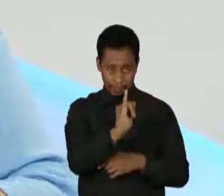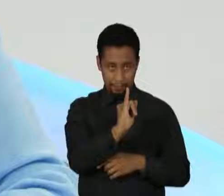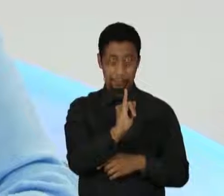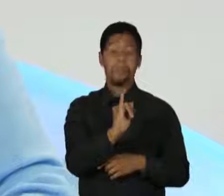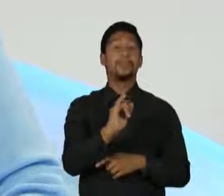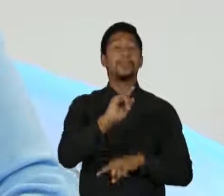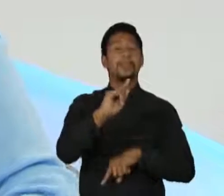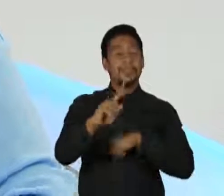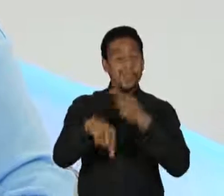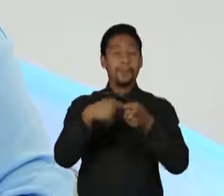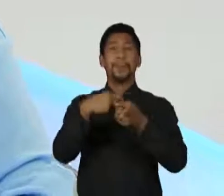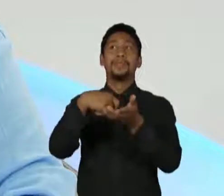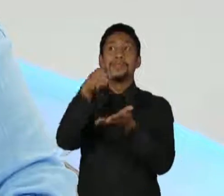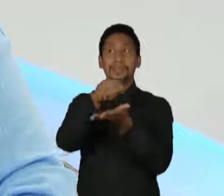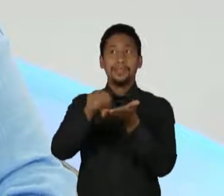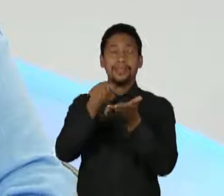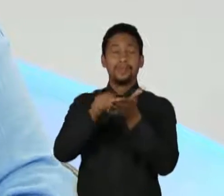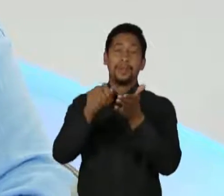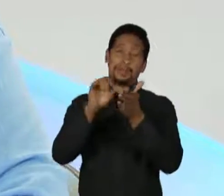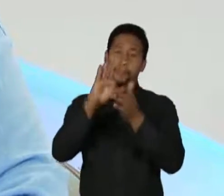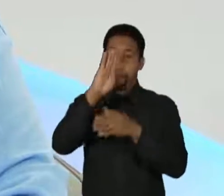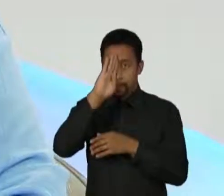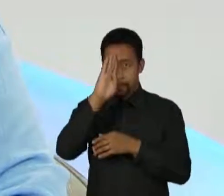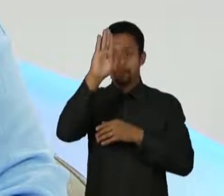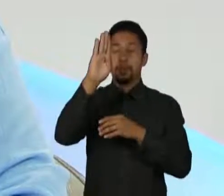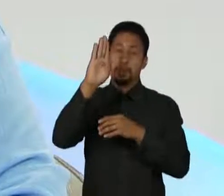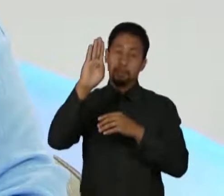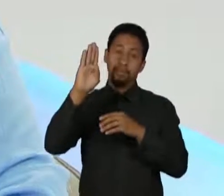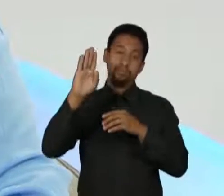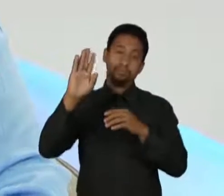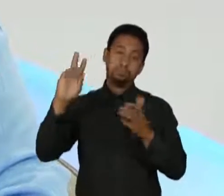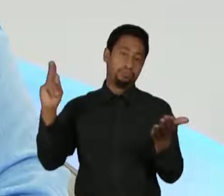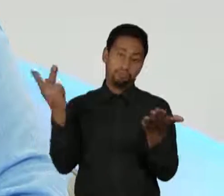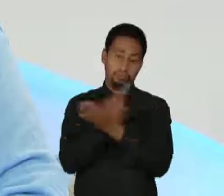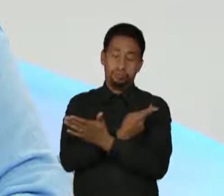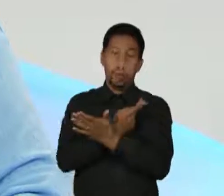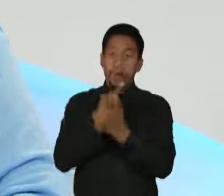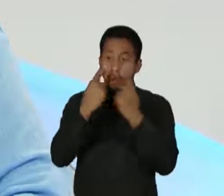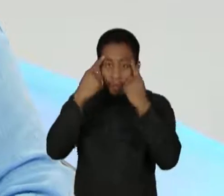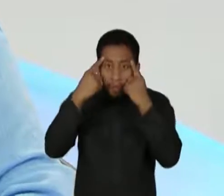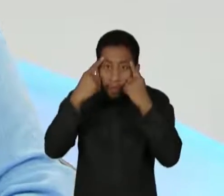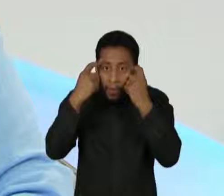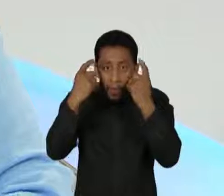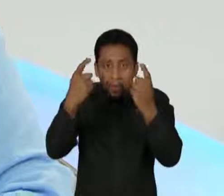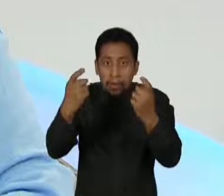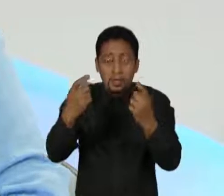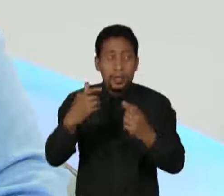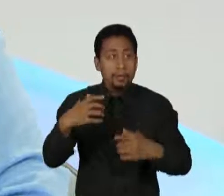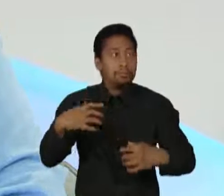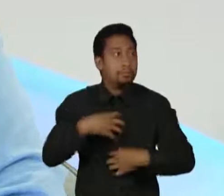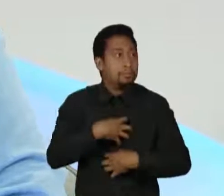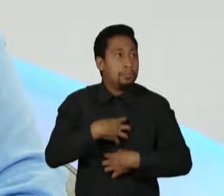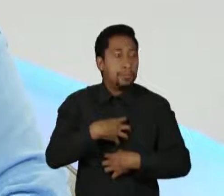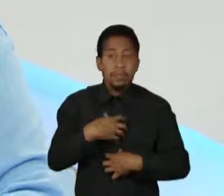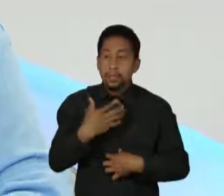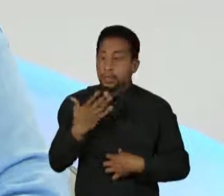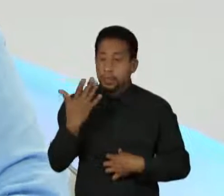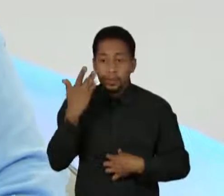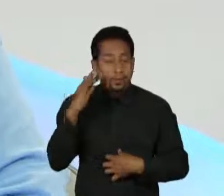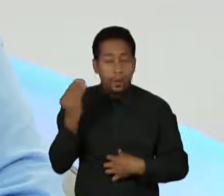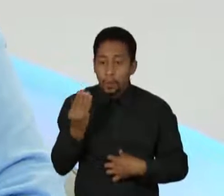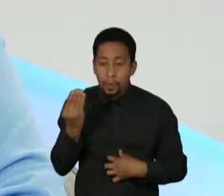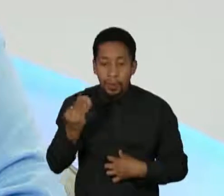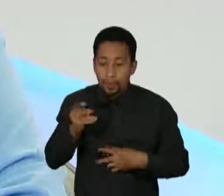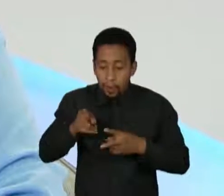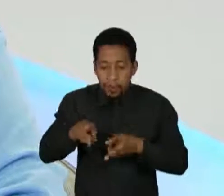uma cena muito brutal muito violenta eu paralisei eu não eu não tinha recursos para